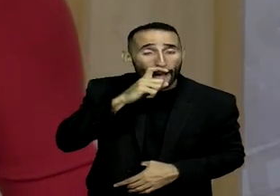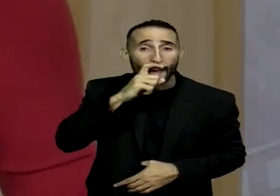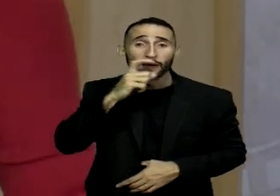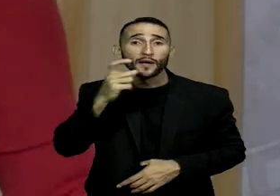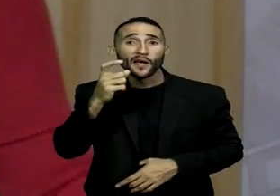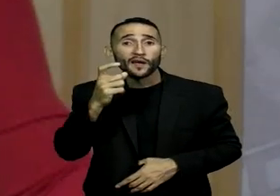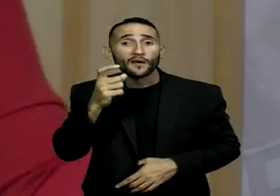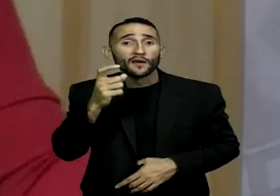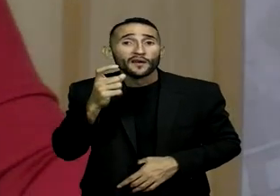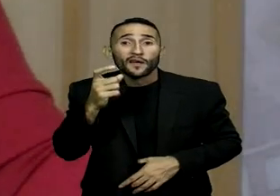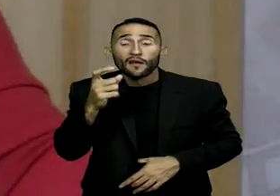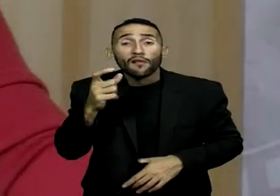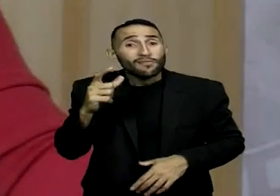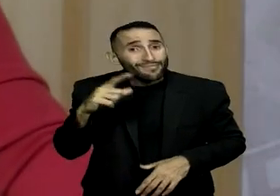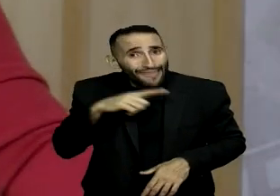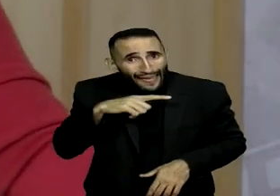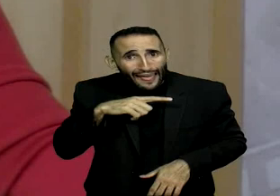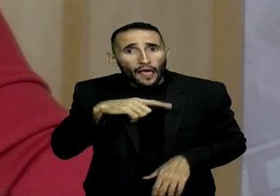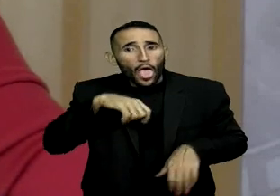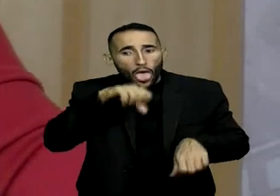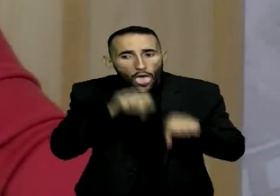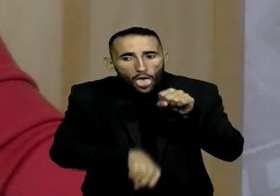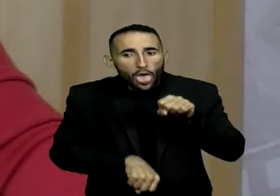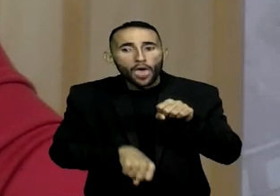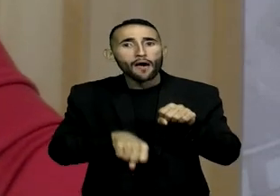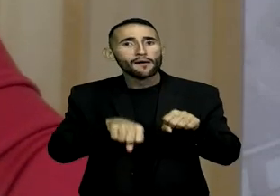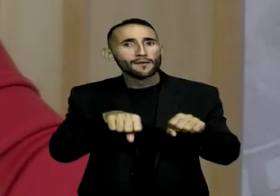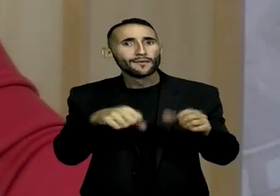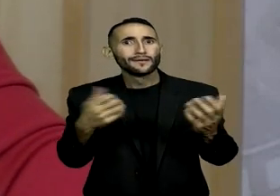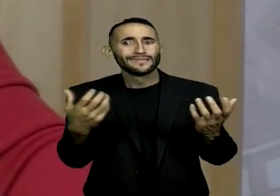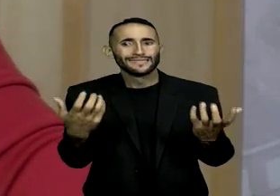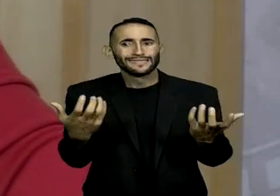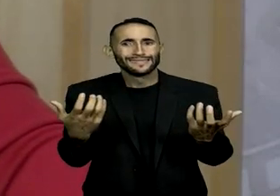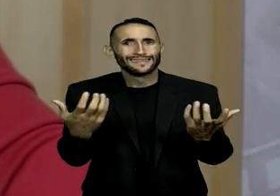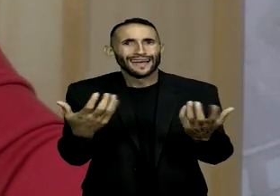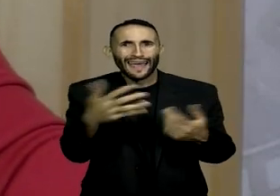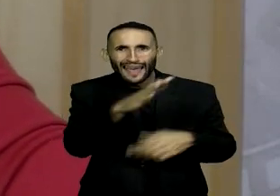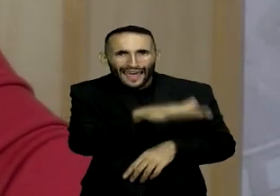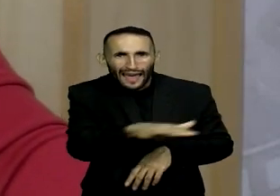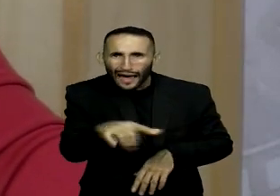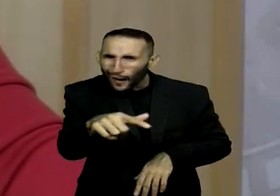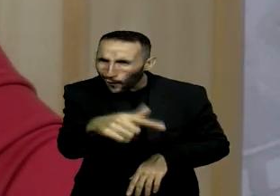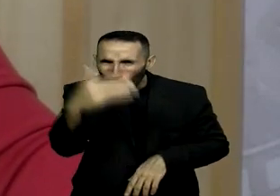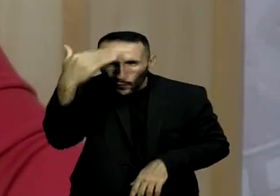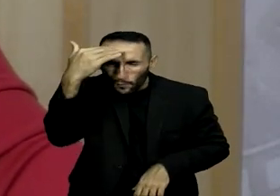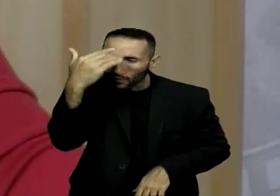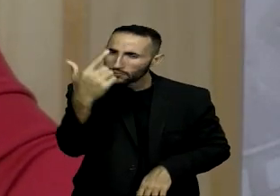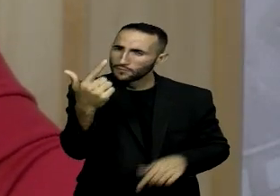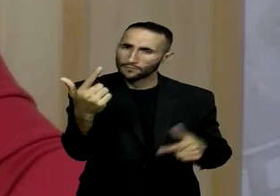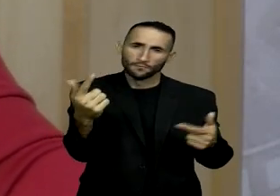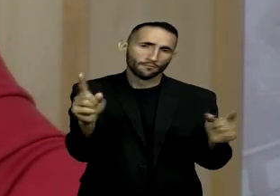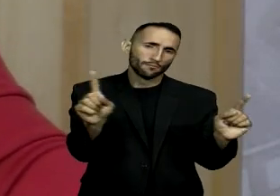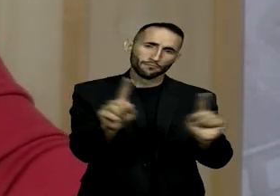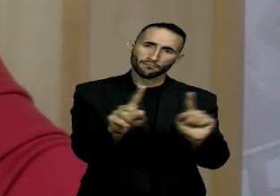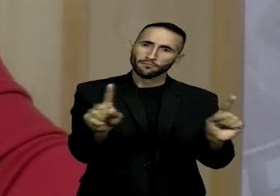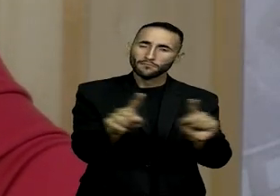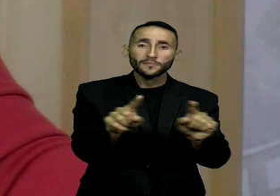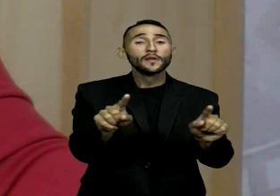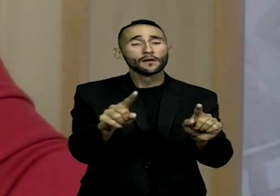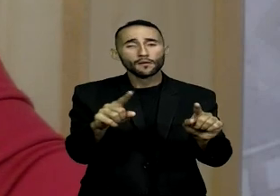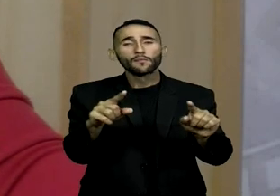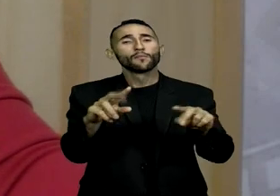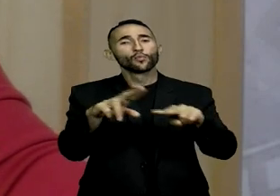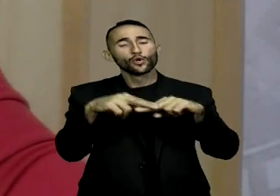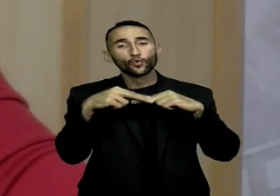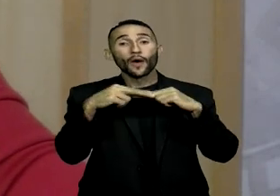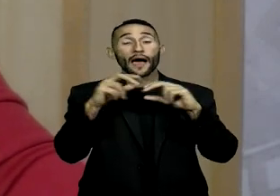Como que uma criança vai ter culpa de alguma coisa? Não existe. Então, está aqui o nosso apoio, a Câmara